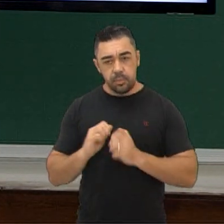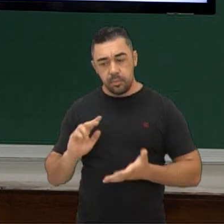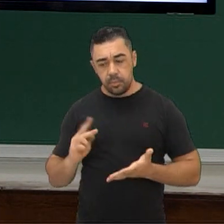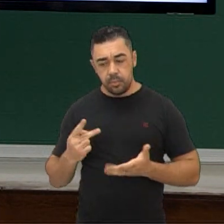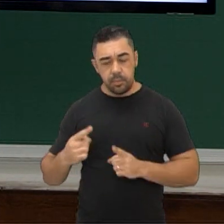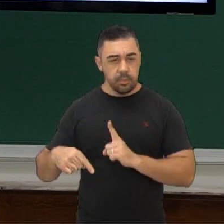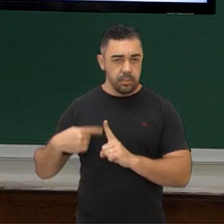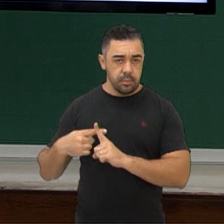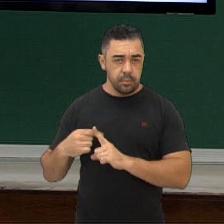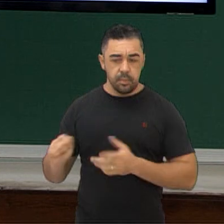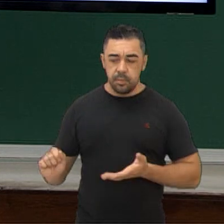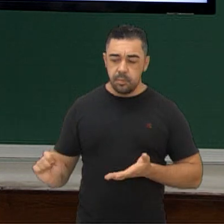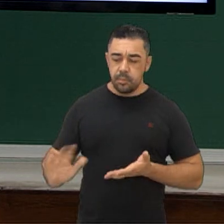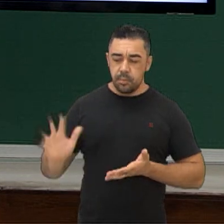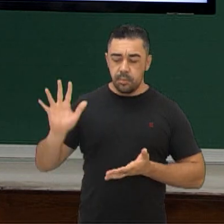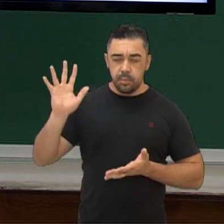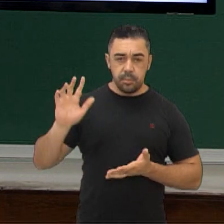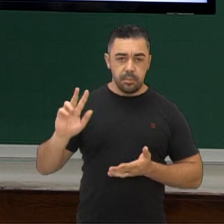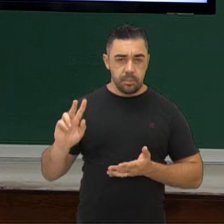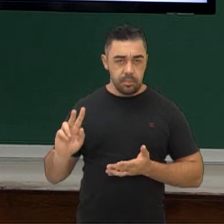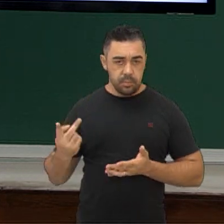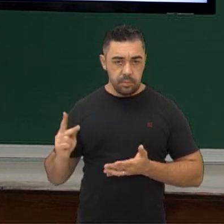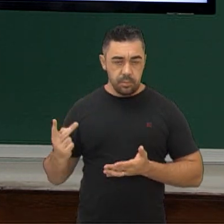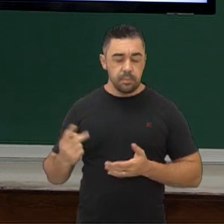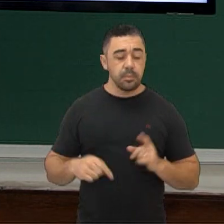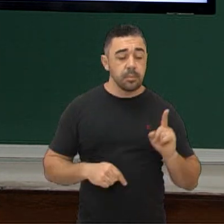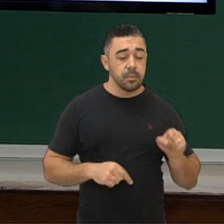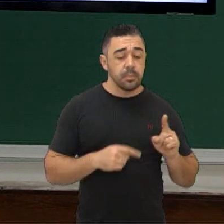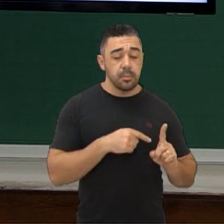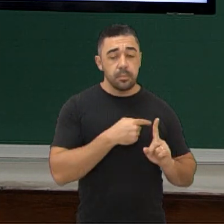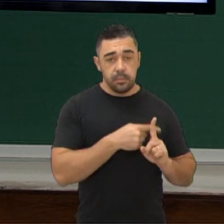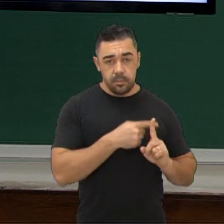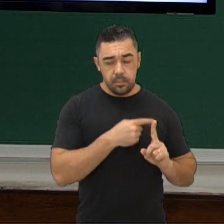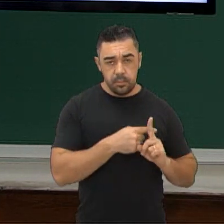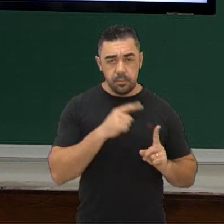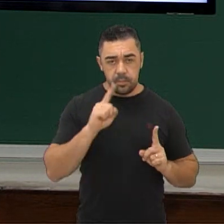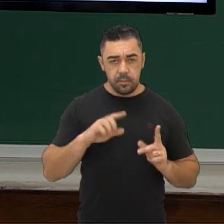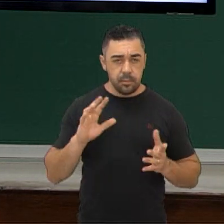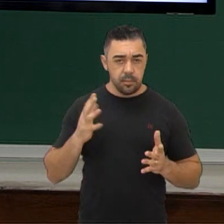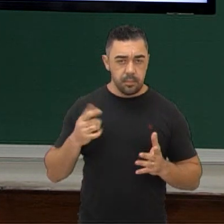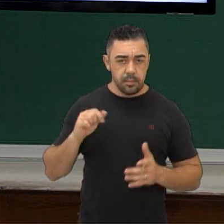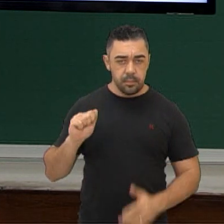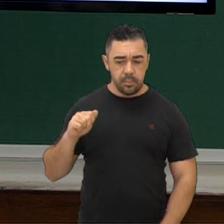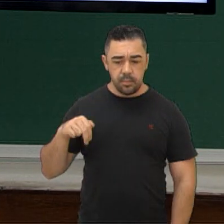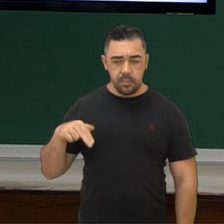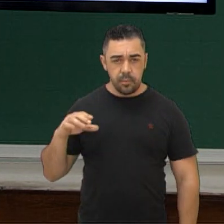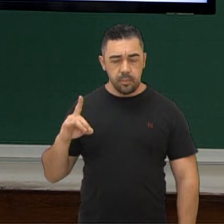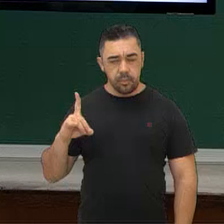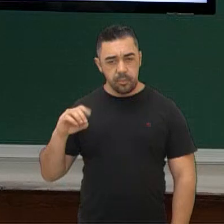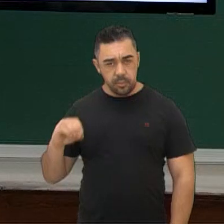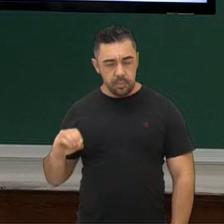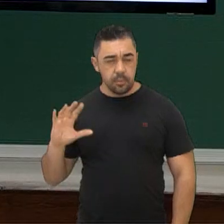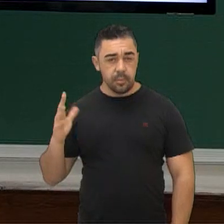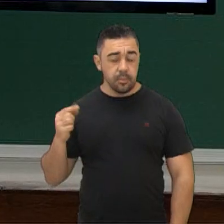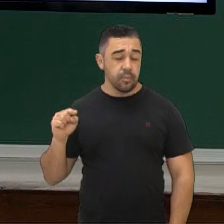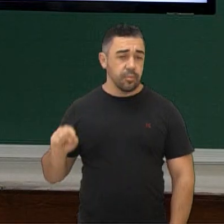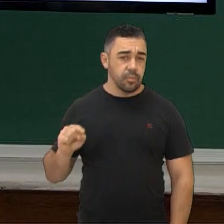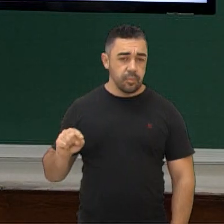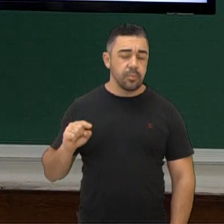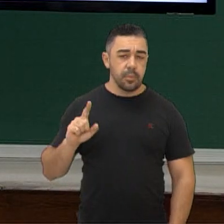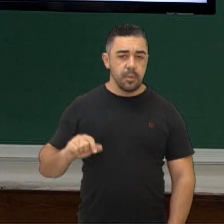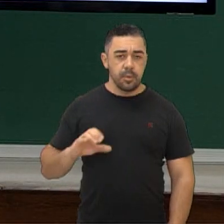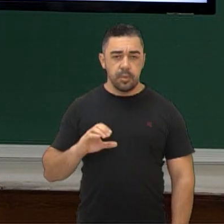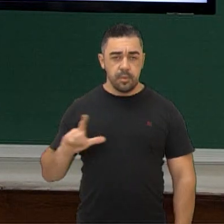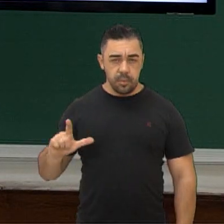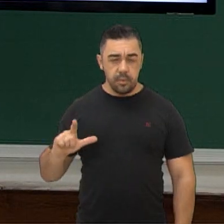o gás hidrogênio. E no polo positivo vai ter a reação anódica aqui de oxidação, que é o nosso